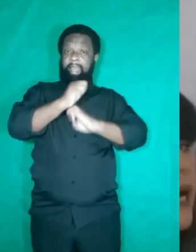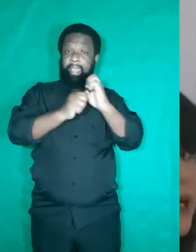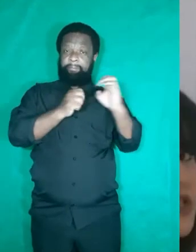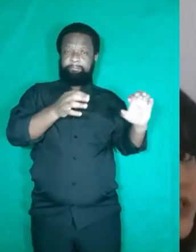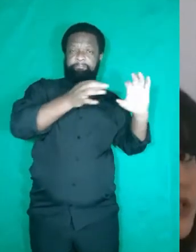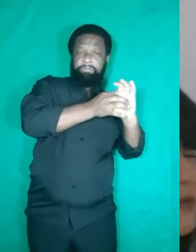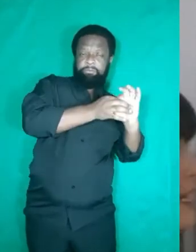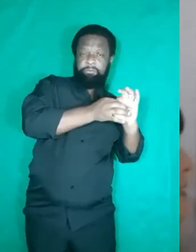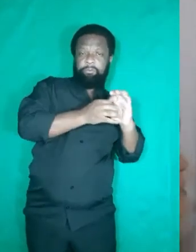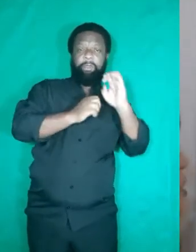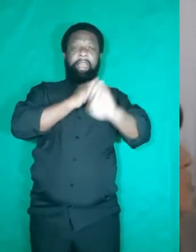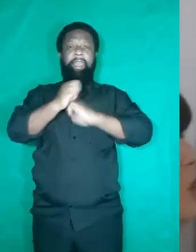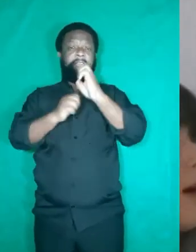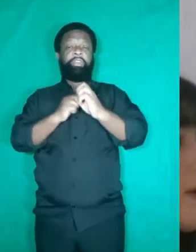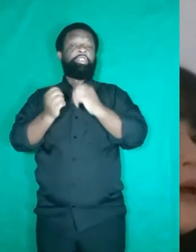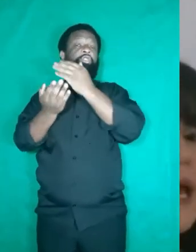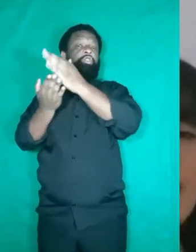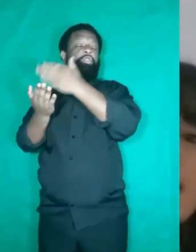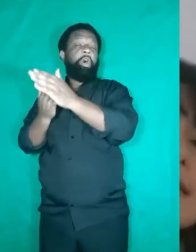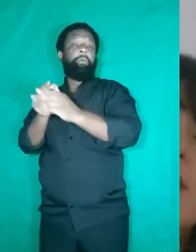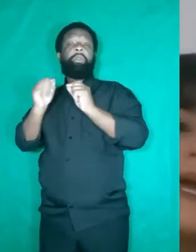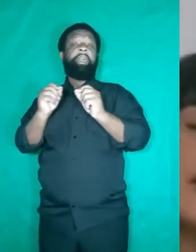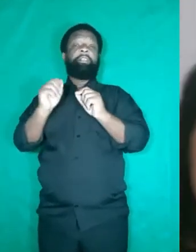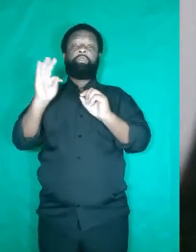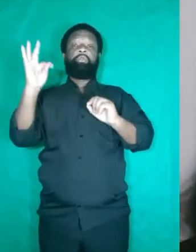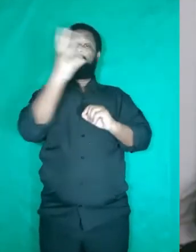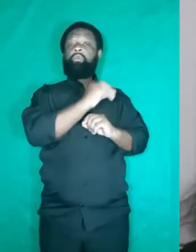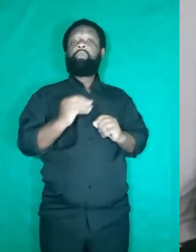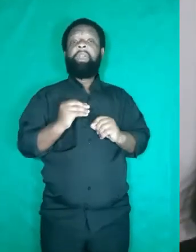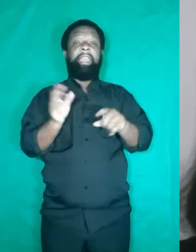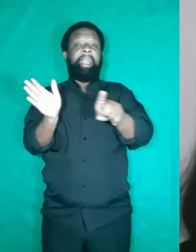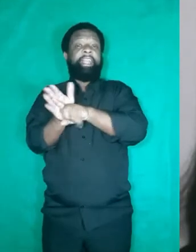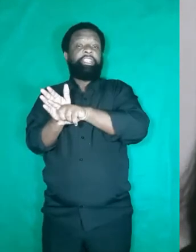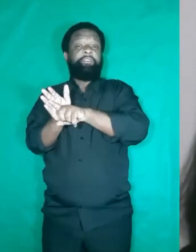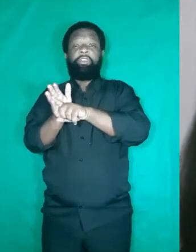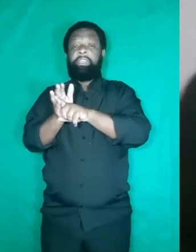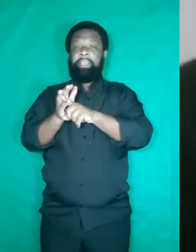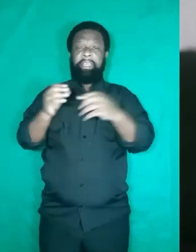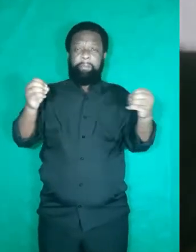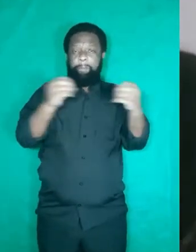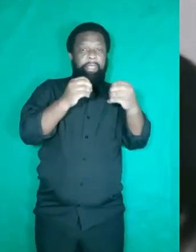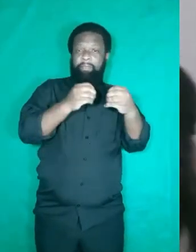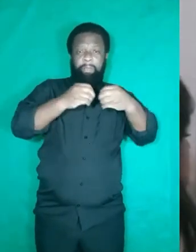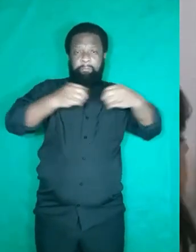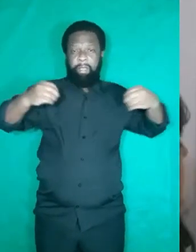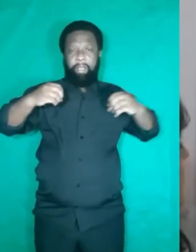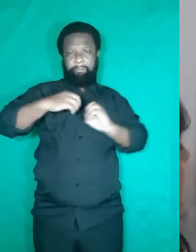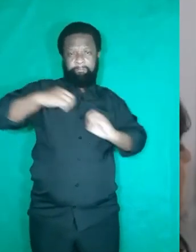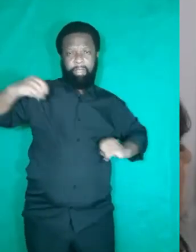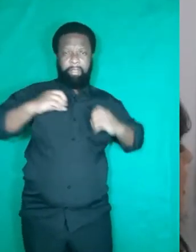não ligantes, os elétrons que sobram, eles são negativos, então eles se repelem. Então, o que